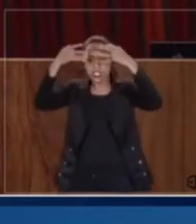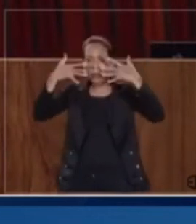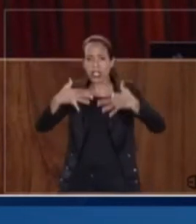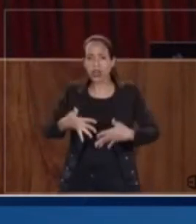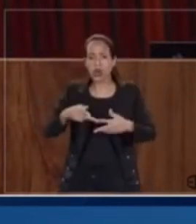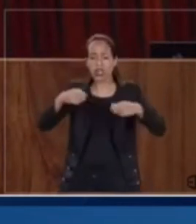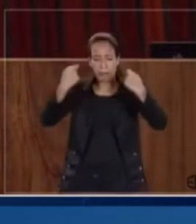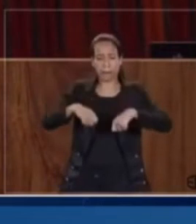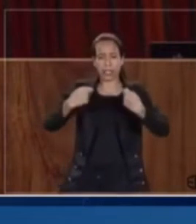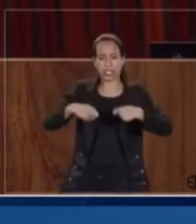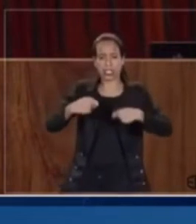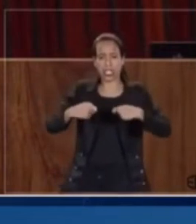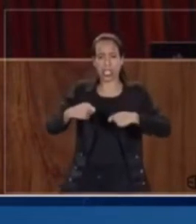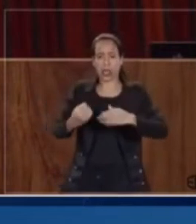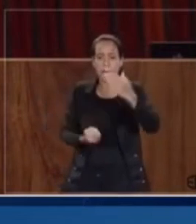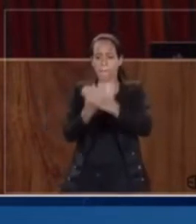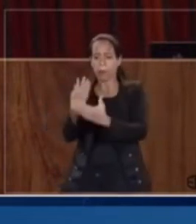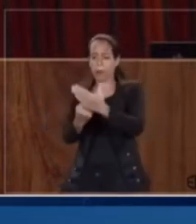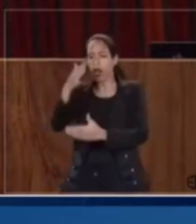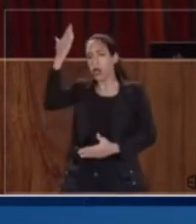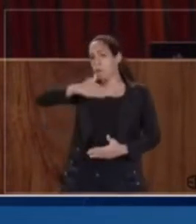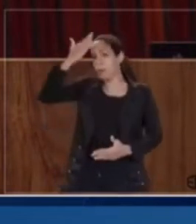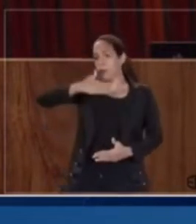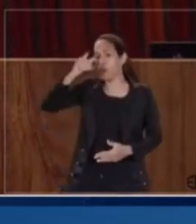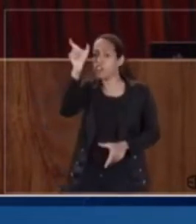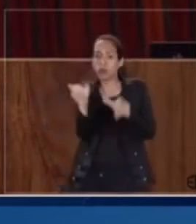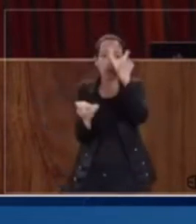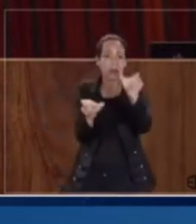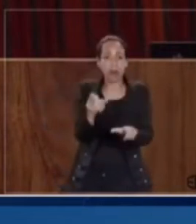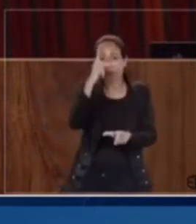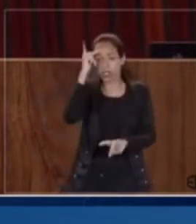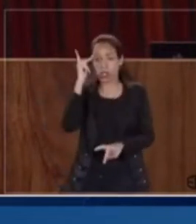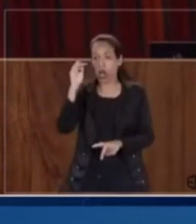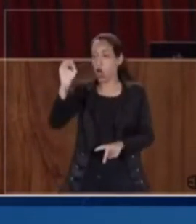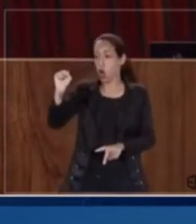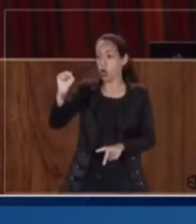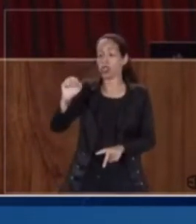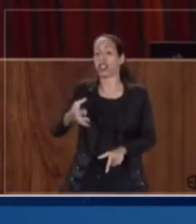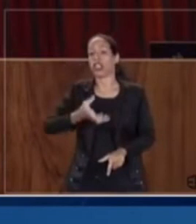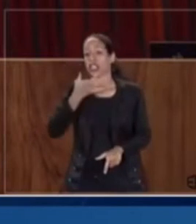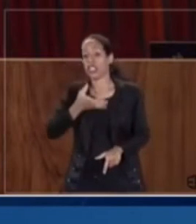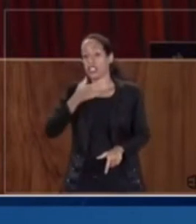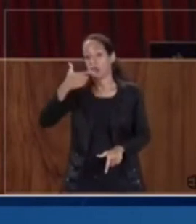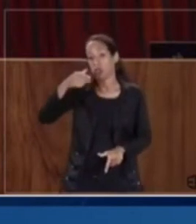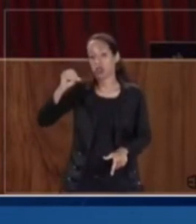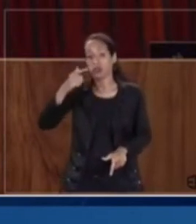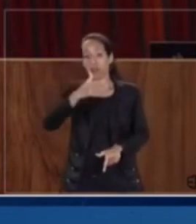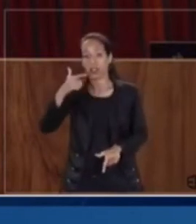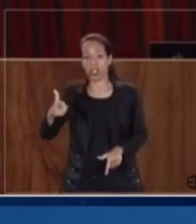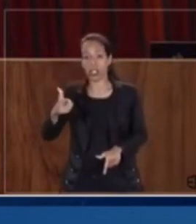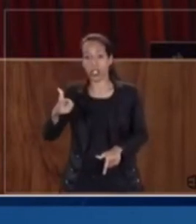temos que lembrar que o Bolsonaro, ele personifica o ataque à Suprema